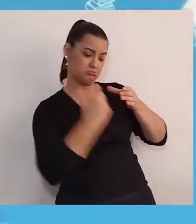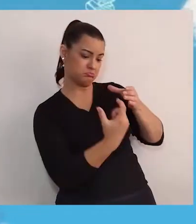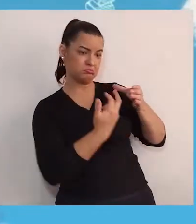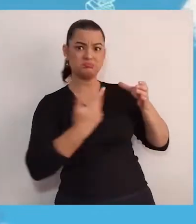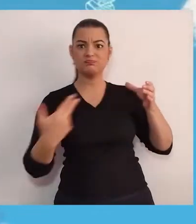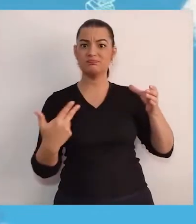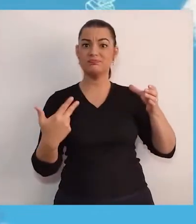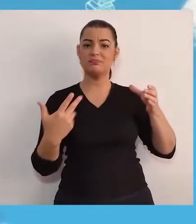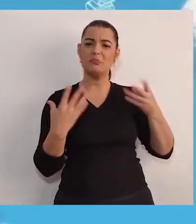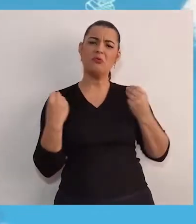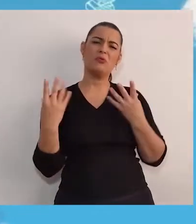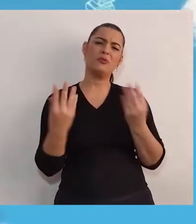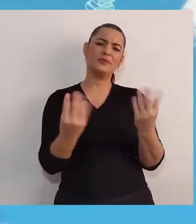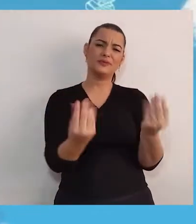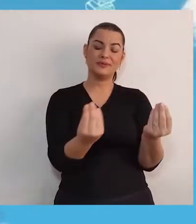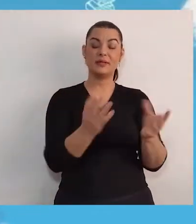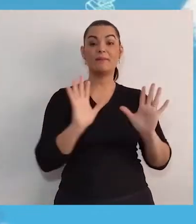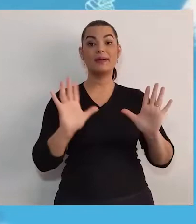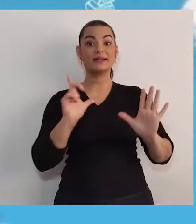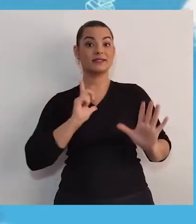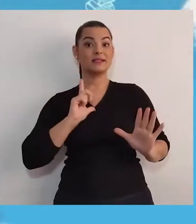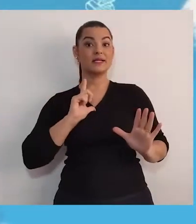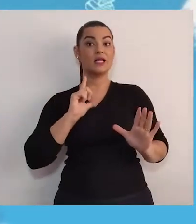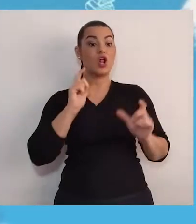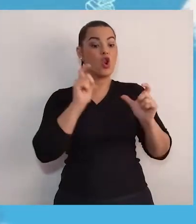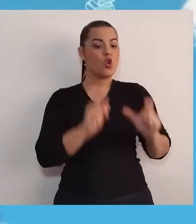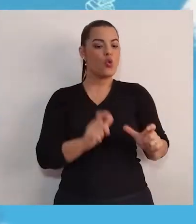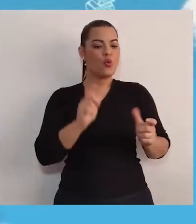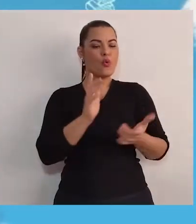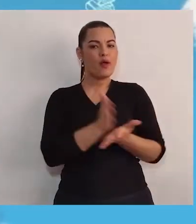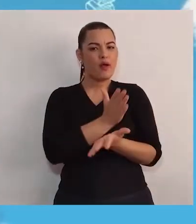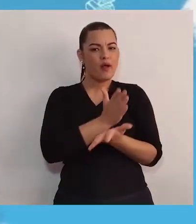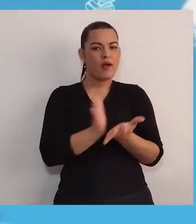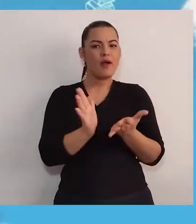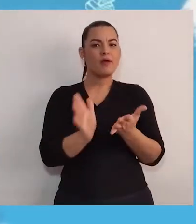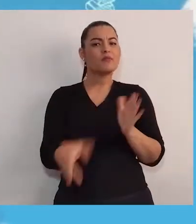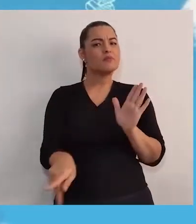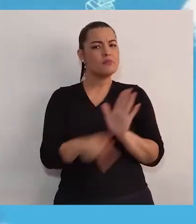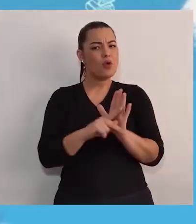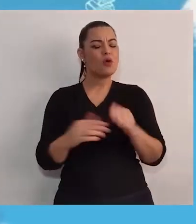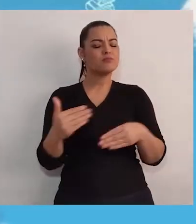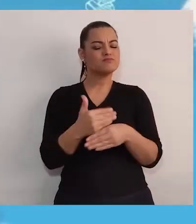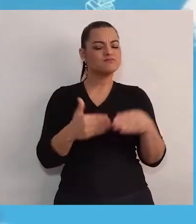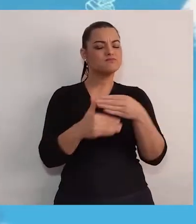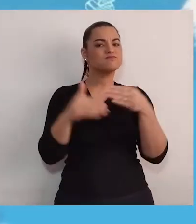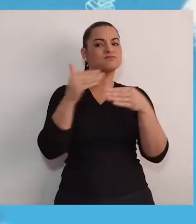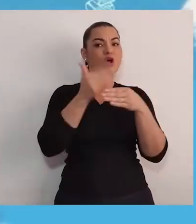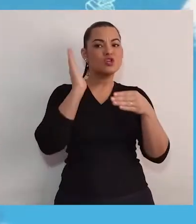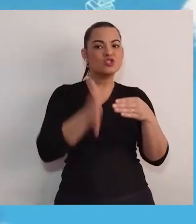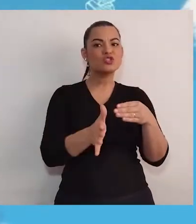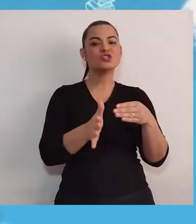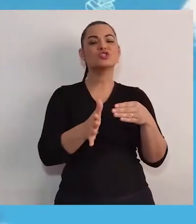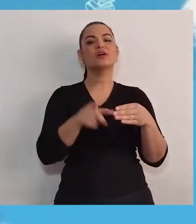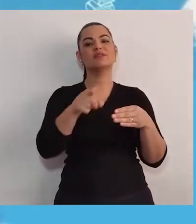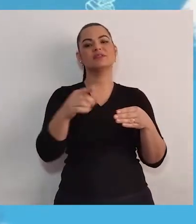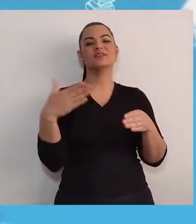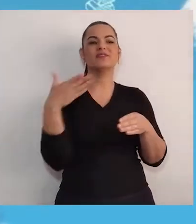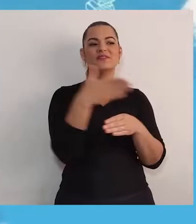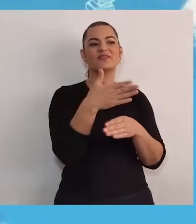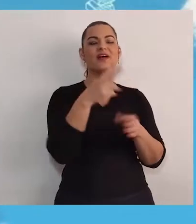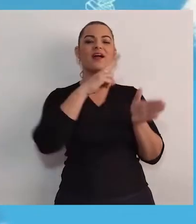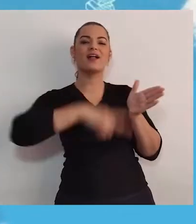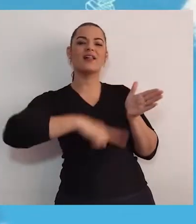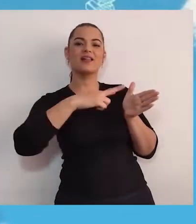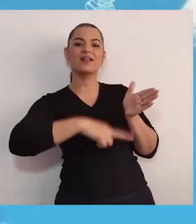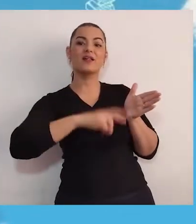Mas existem lugares construídos e apropriados para que você faça uma leitura ou até mesmo